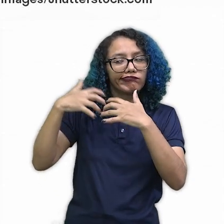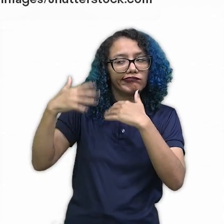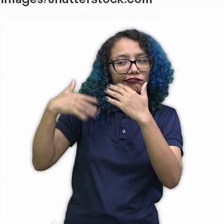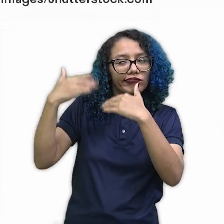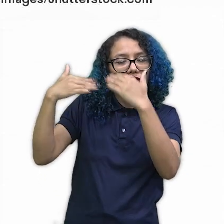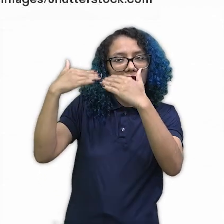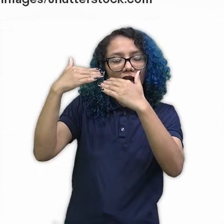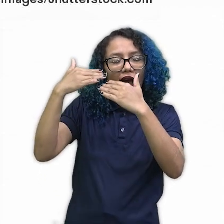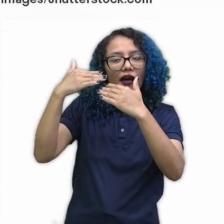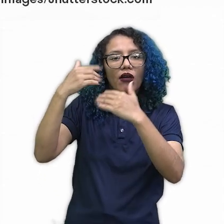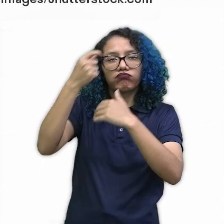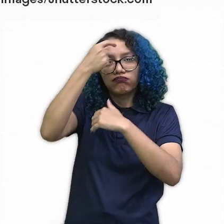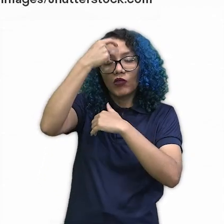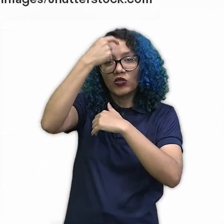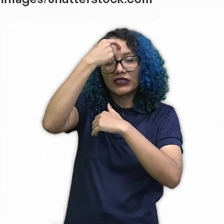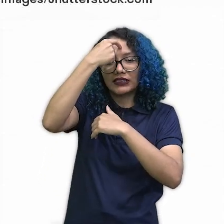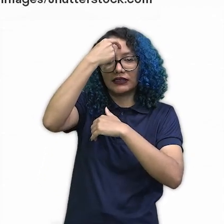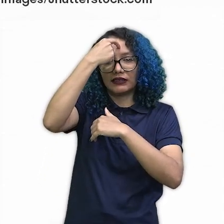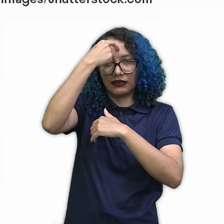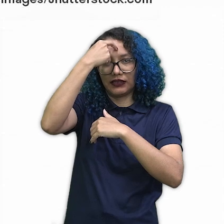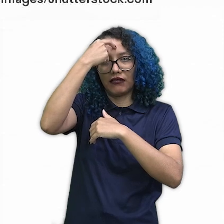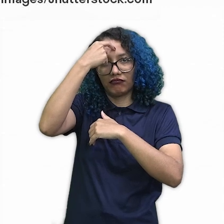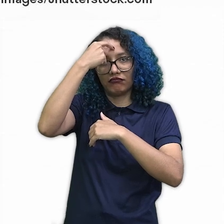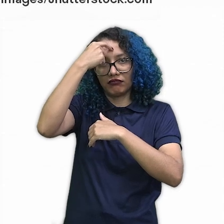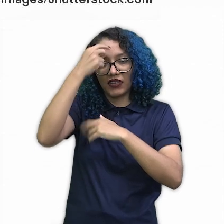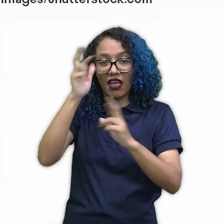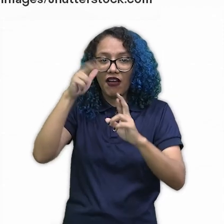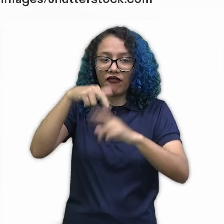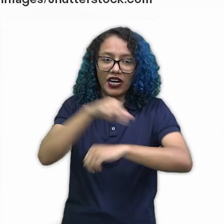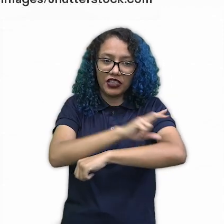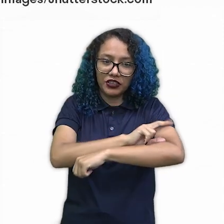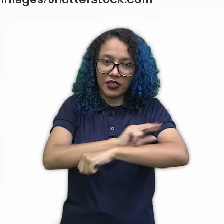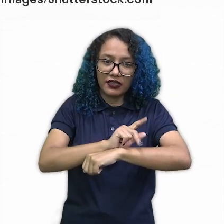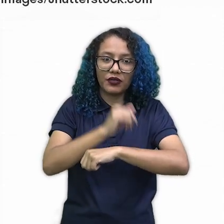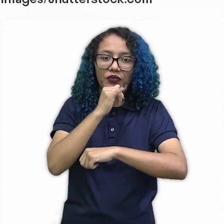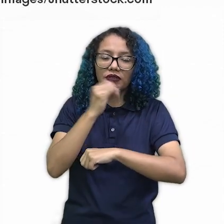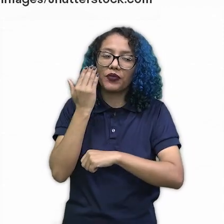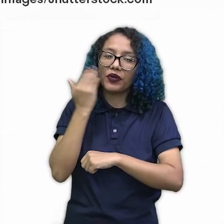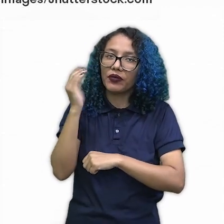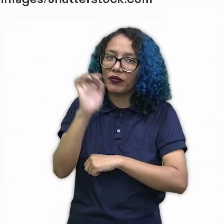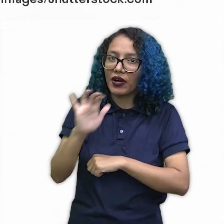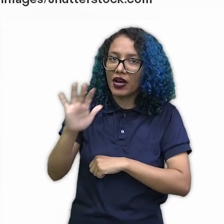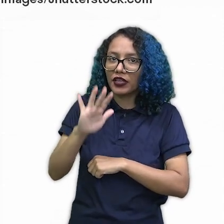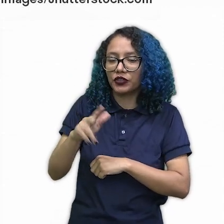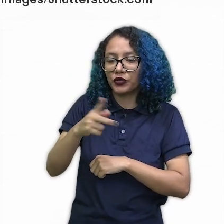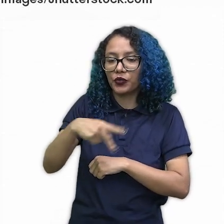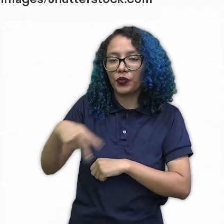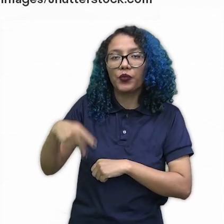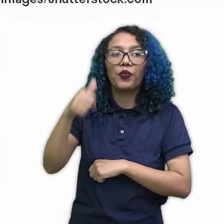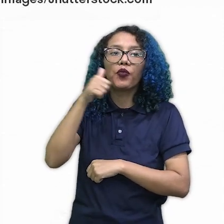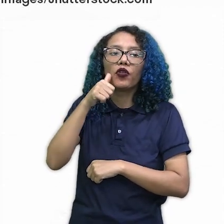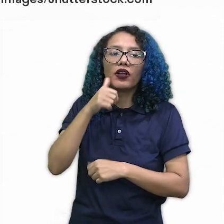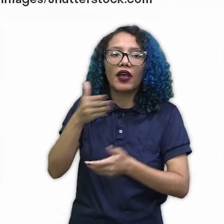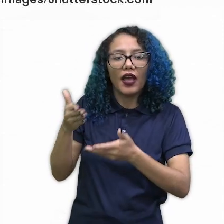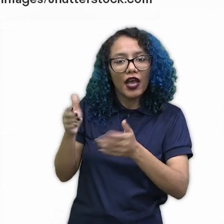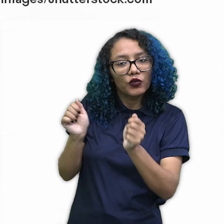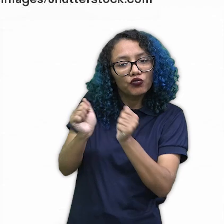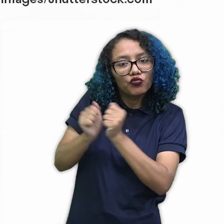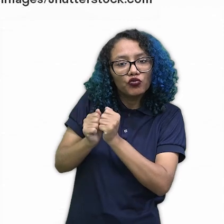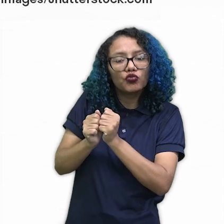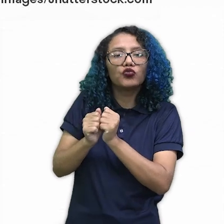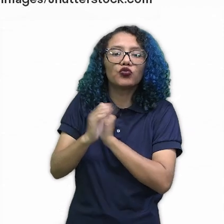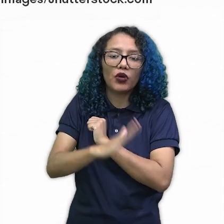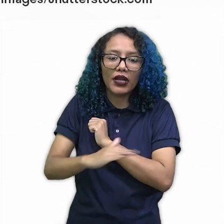racial. É possível. Você pode ver na imagem aí, né, uma professora ali trabalhando com crianças, tem